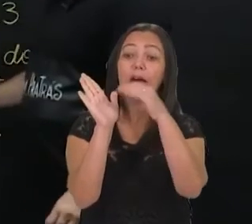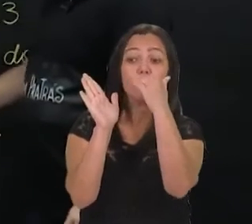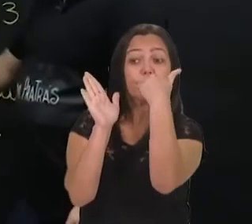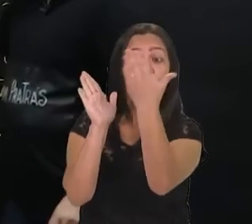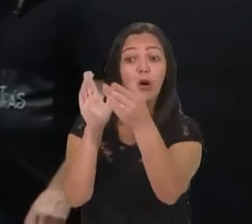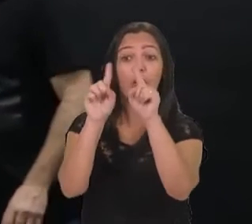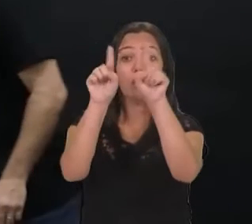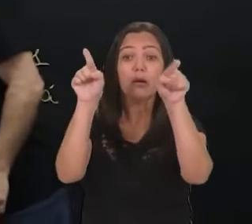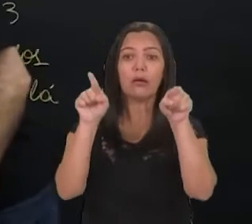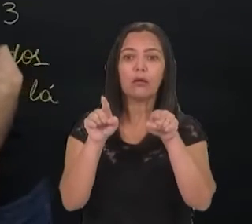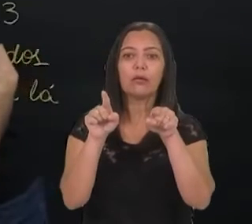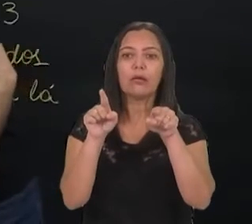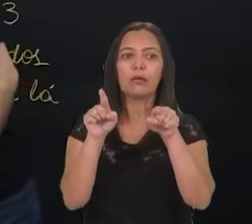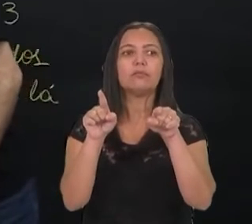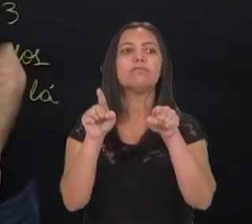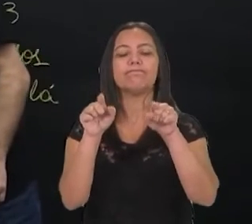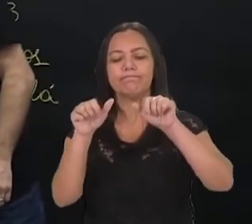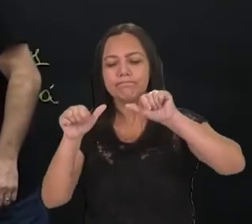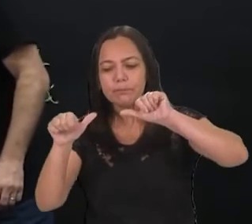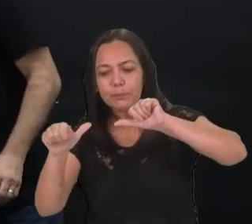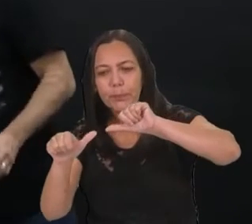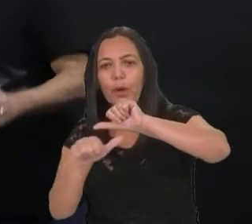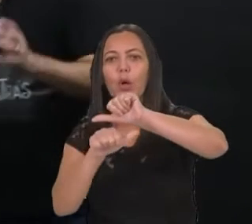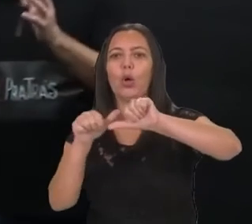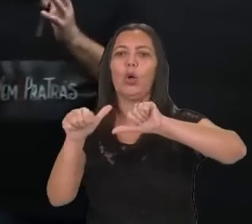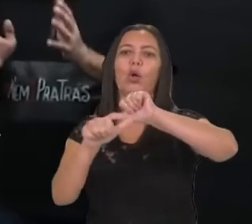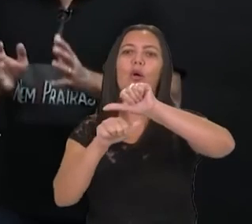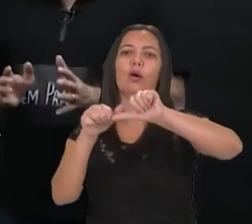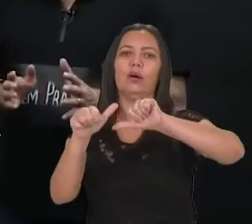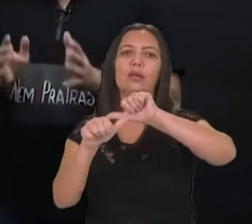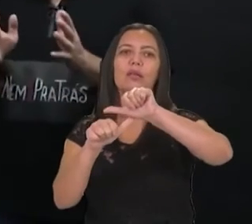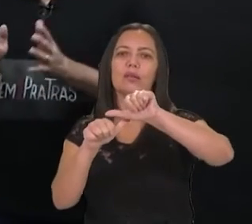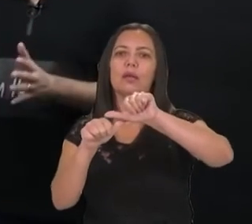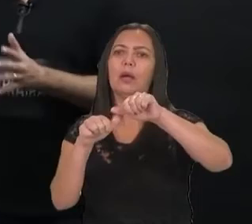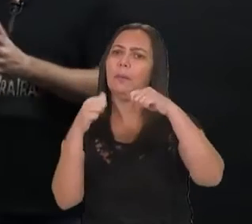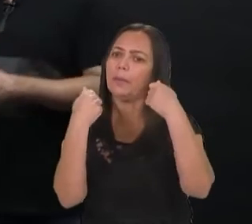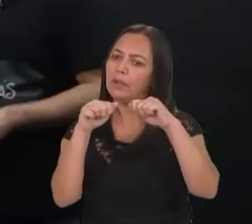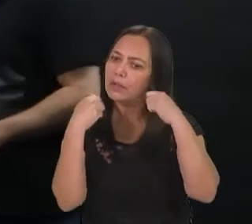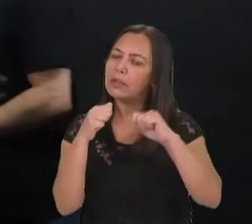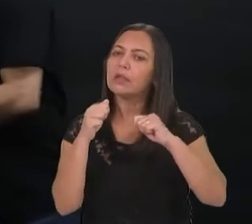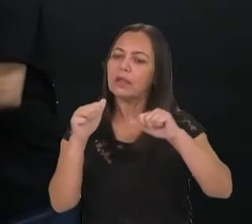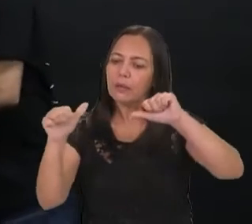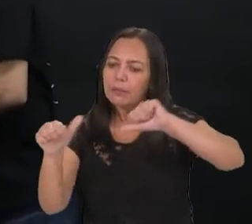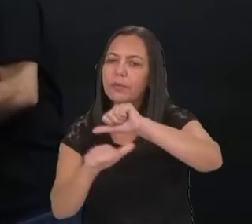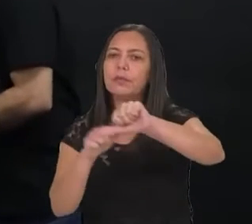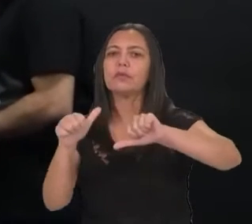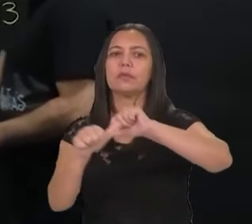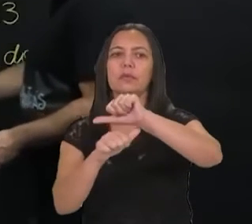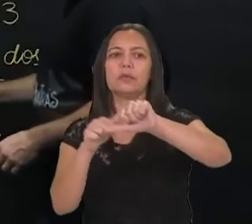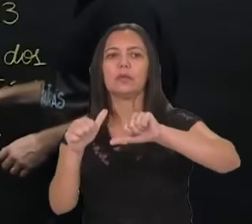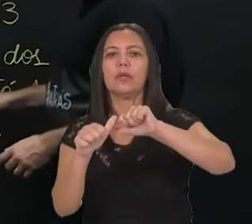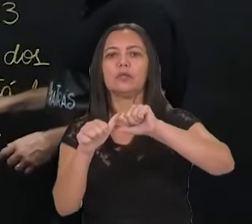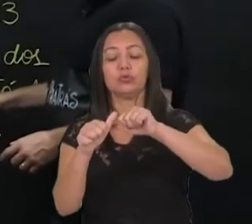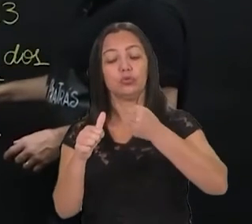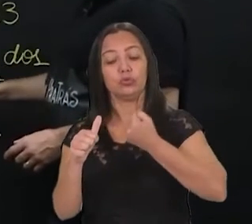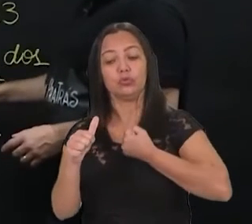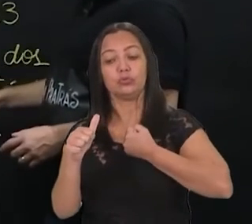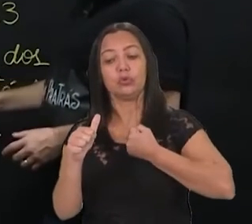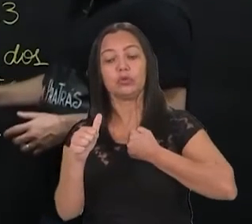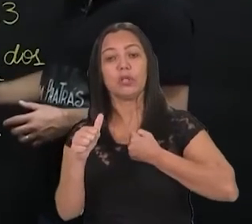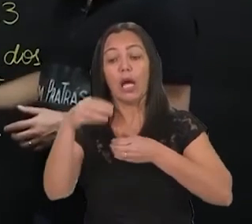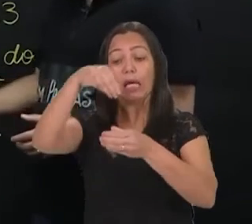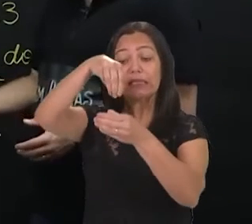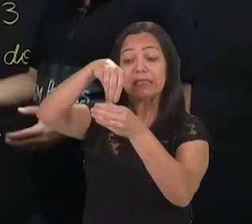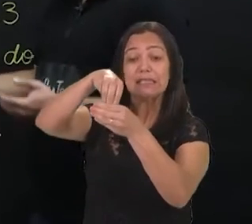dos parênteses, troca, até destaquei aqui, ó, é obrigação trocar o sinal do número que está